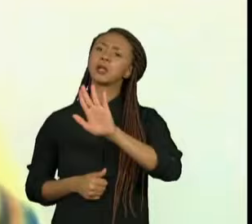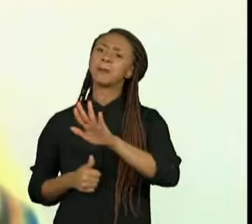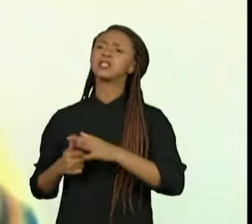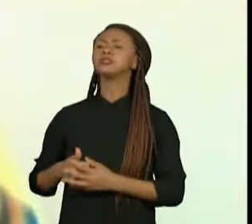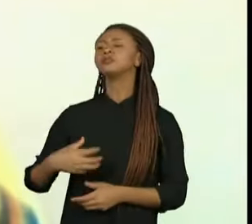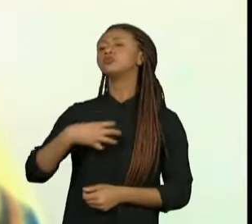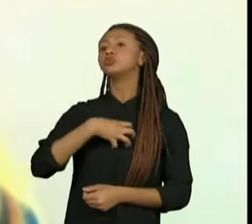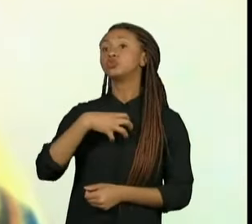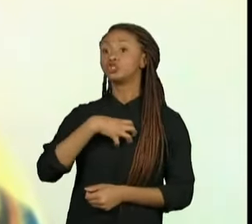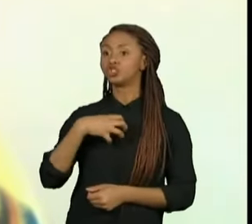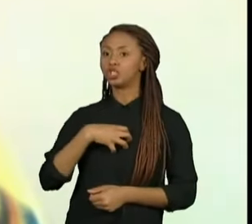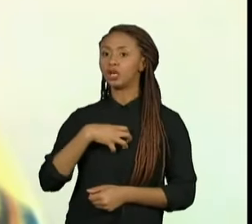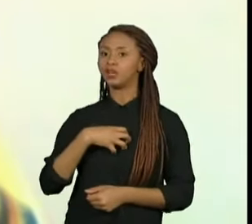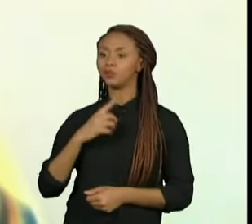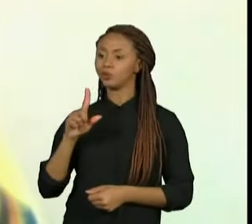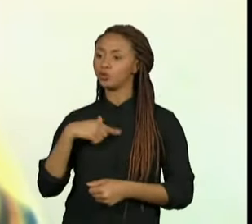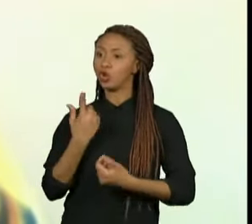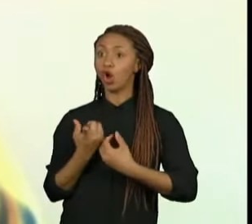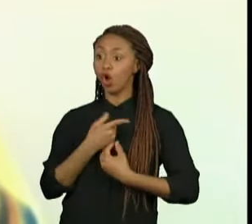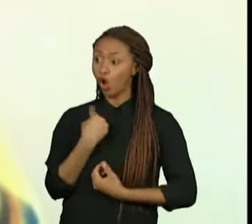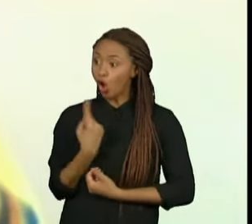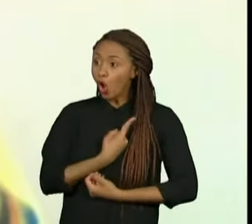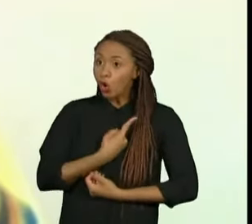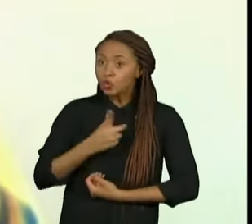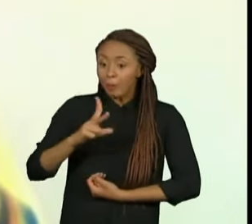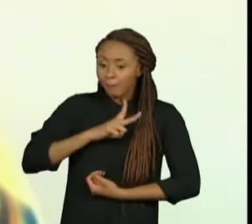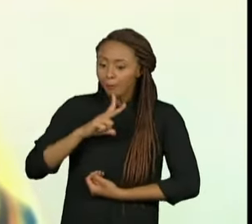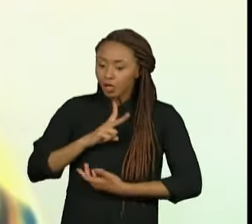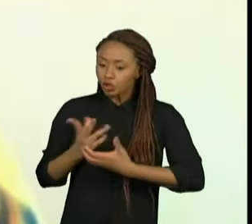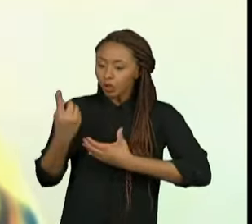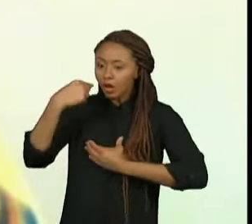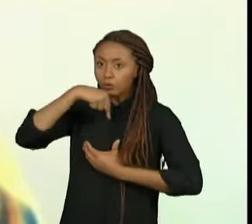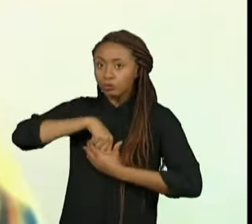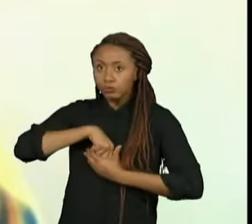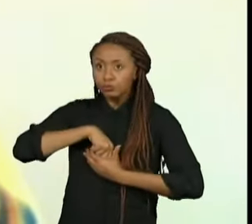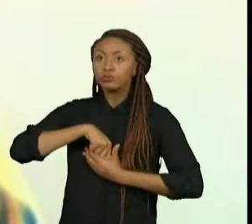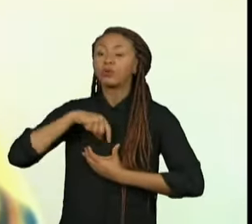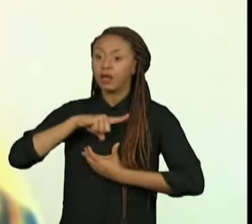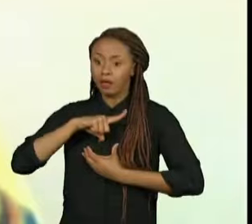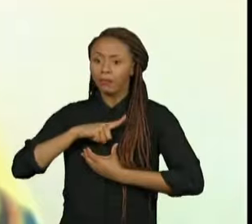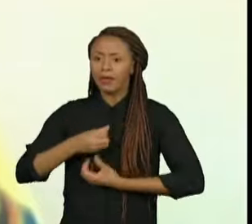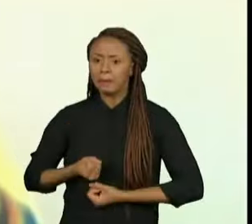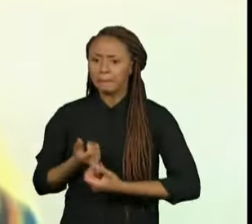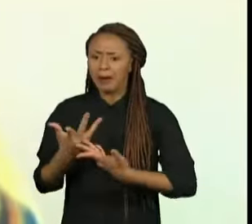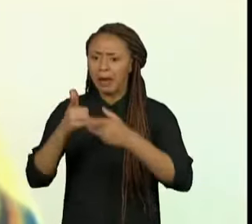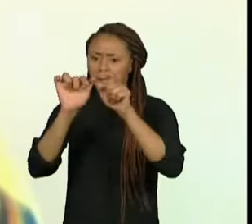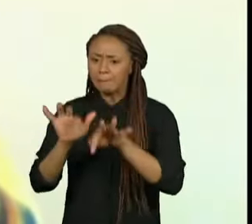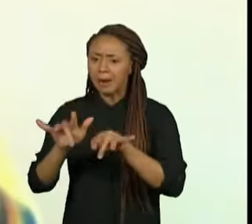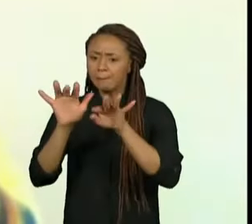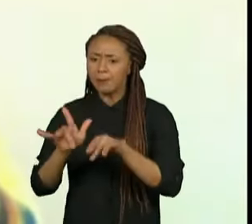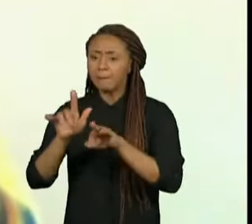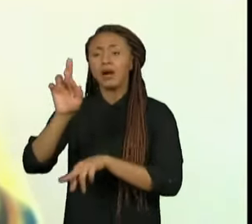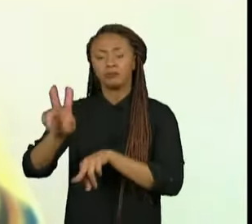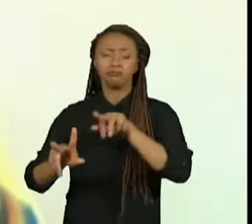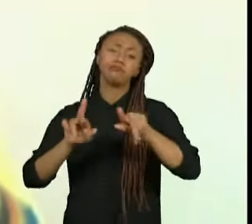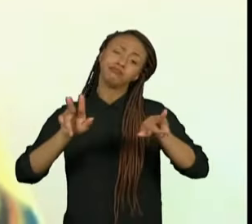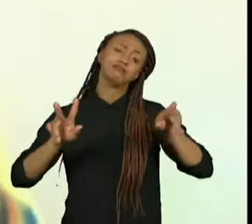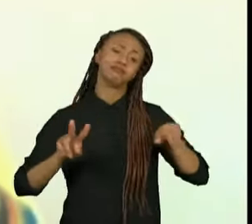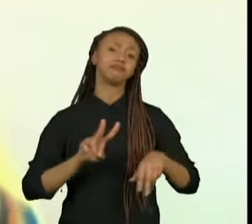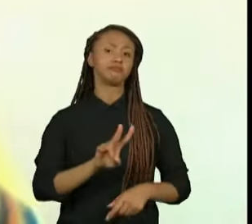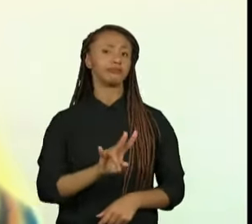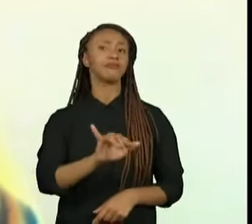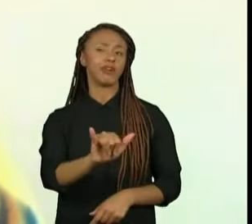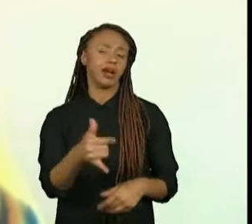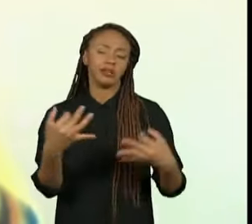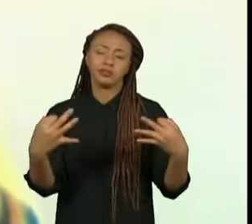ela vaza essa subjetividade, sem sombra de dúvida, nós vamos ter escritas diferentes. Isso eu